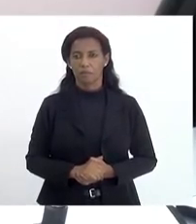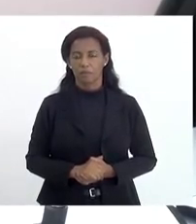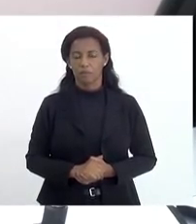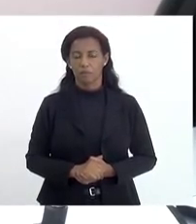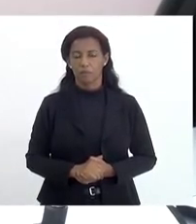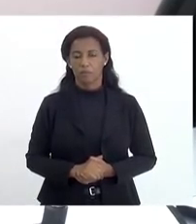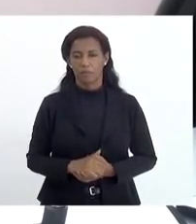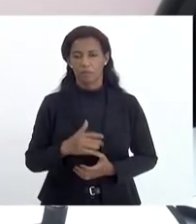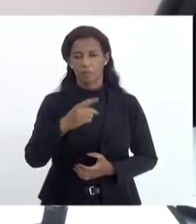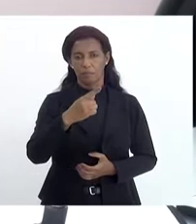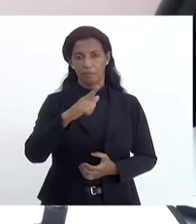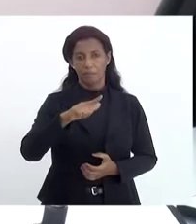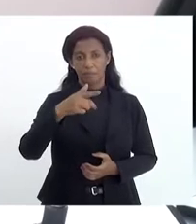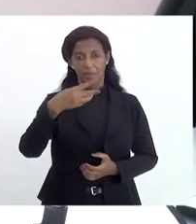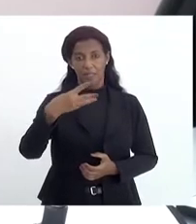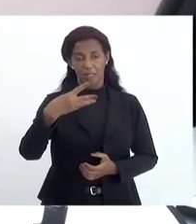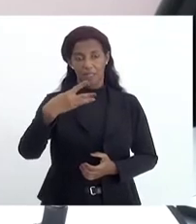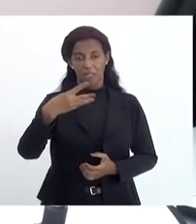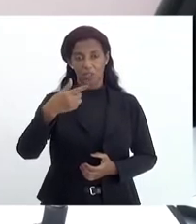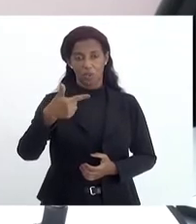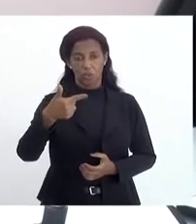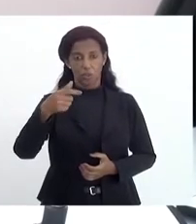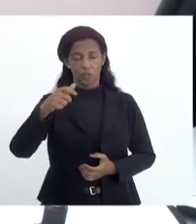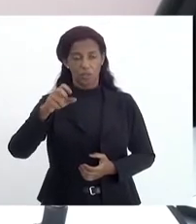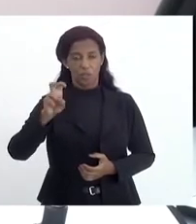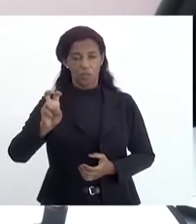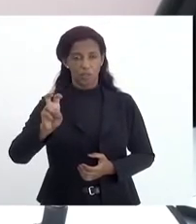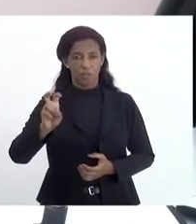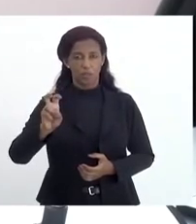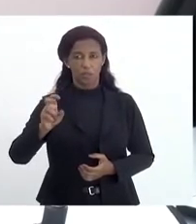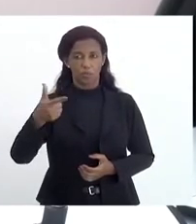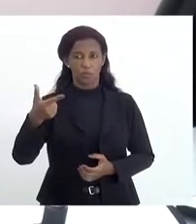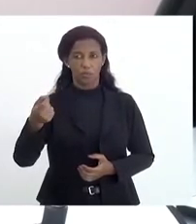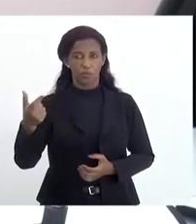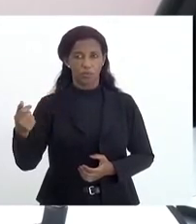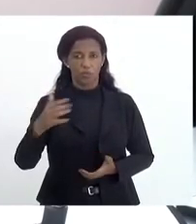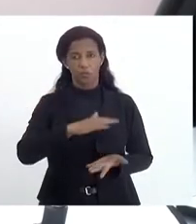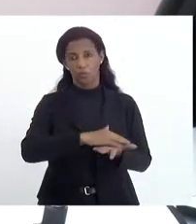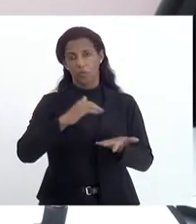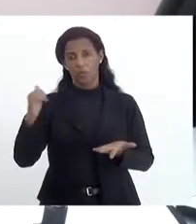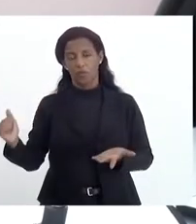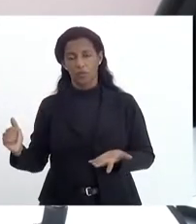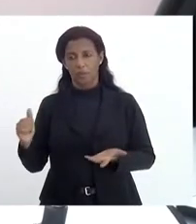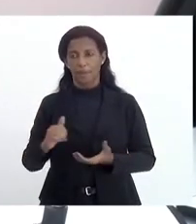29, projeto de lei 3254 de 2020, eu vou retirar de pauta por uma sessão.